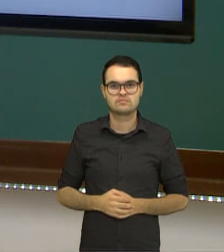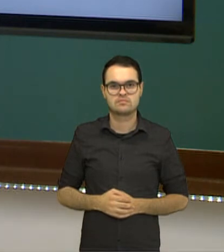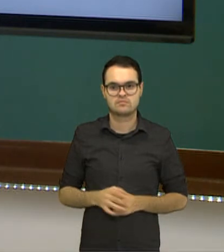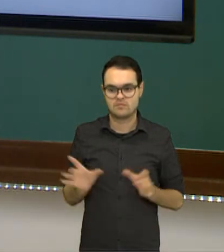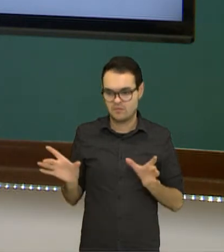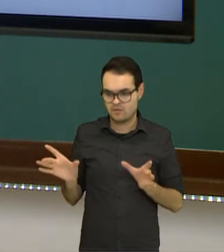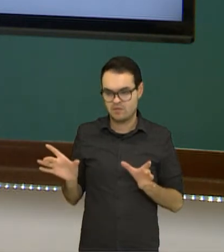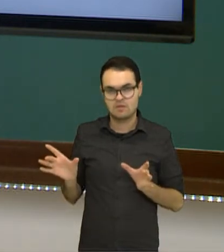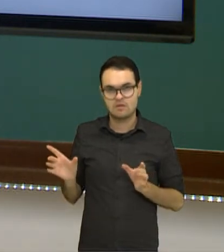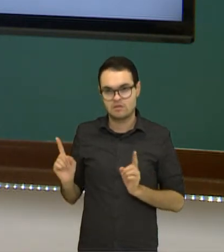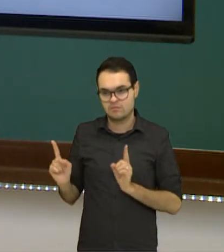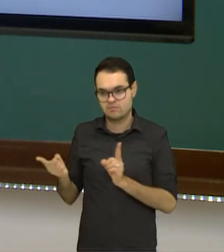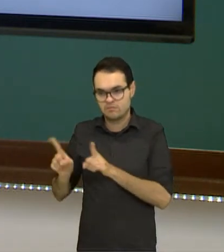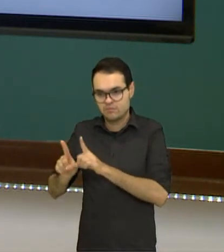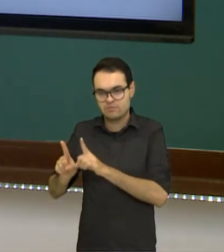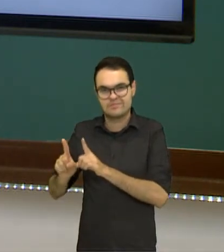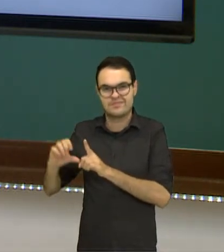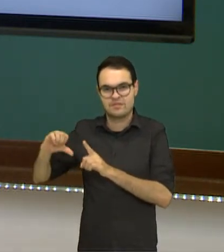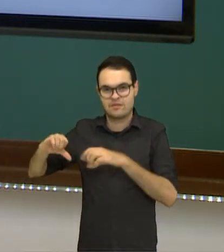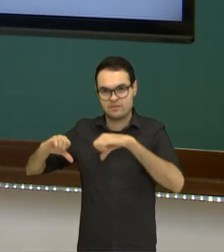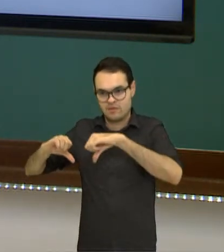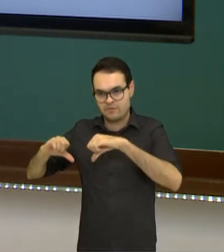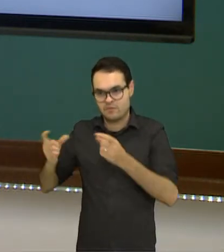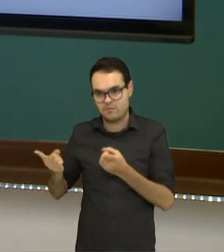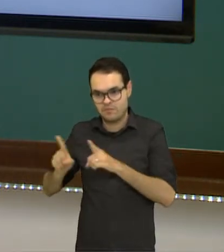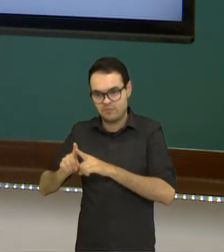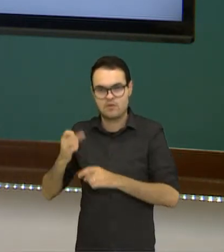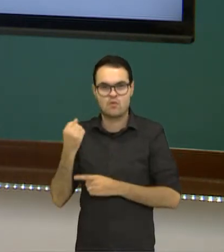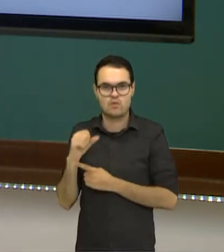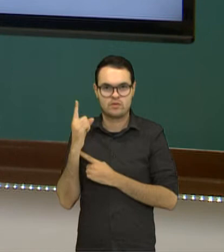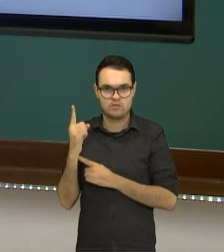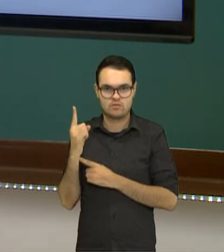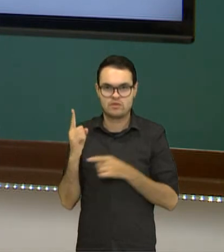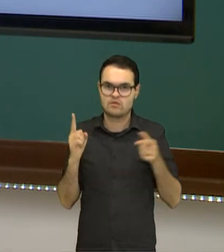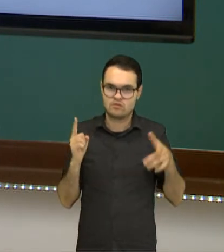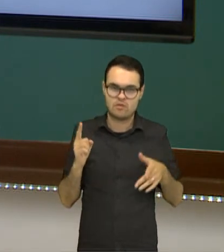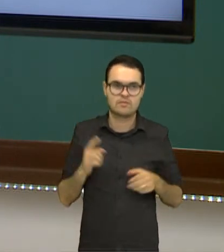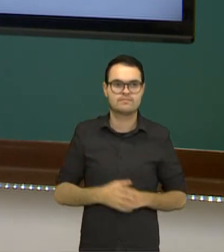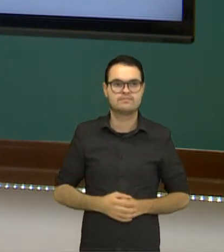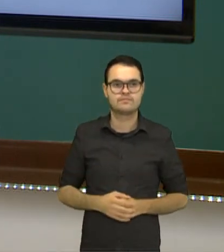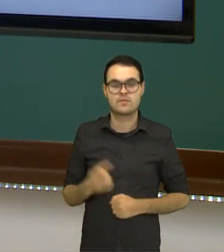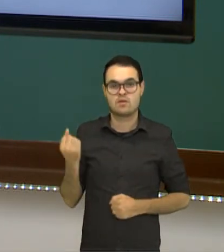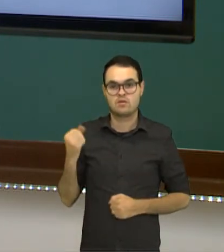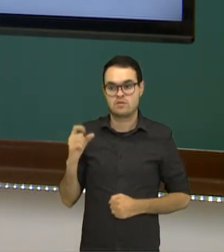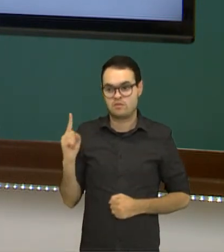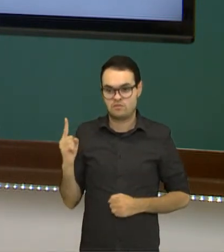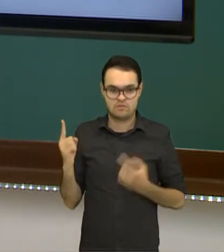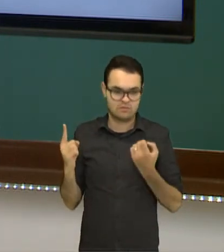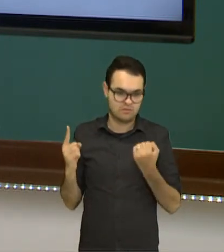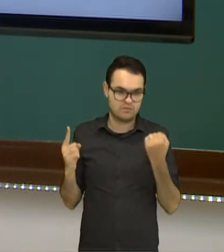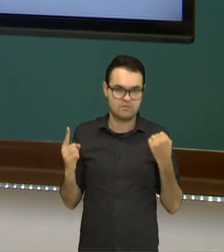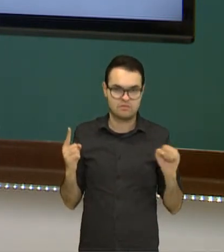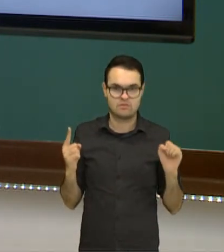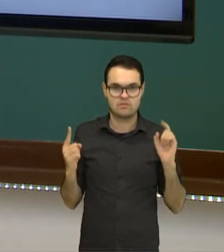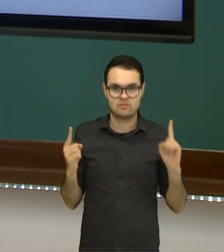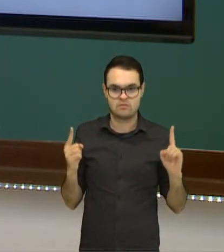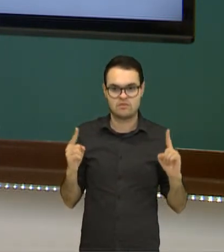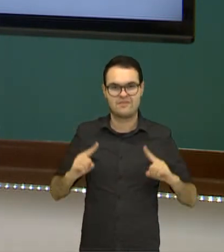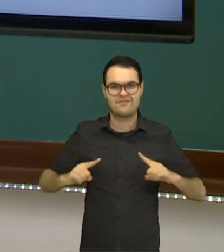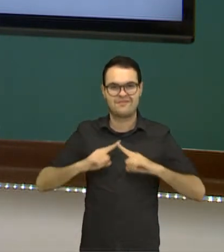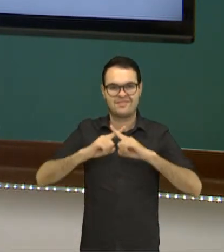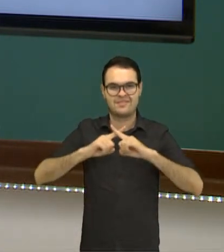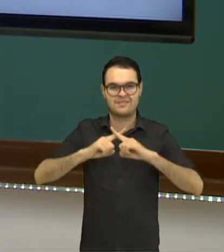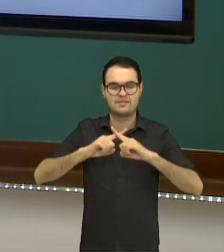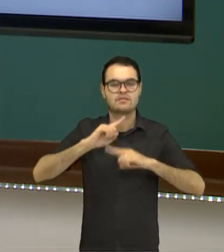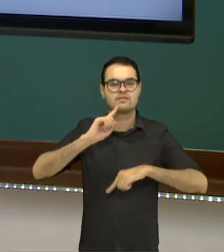de 9 dá 81, porque 9 vezes 9 é 81, ainda sobra ali o 3. Então agora fica mais fácil eu fazer o 81 vezes 81